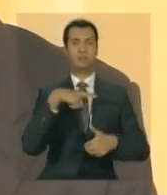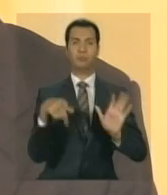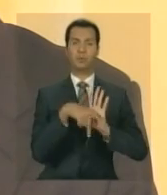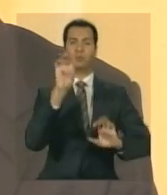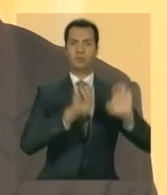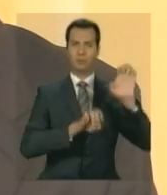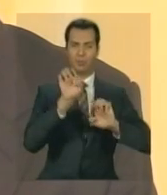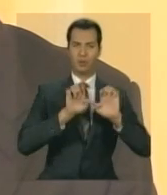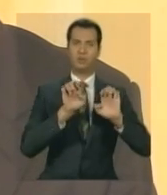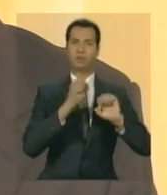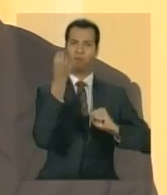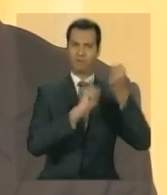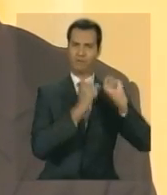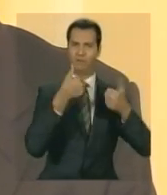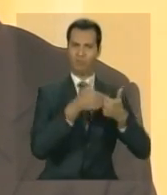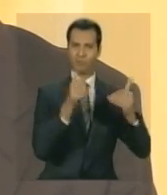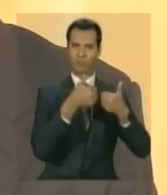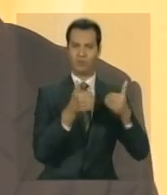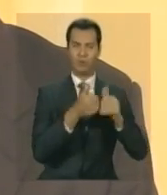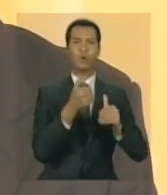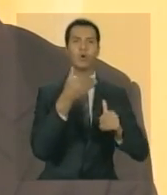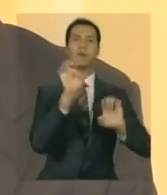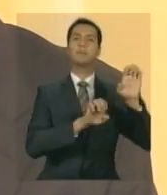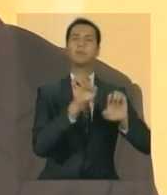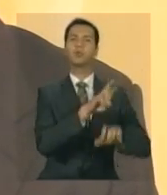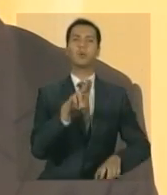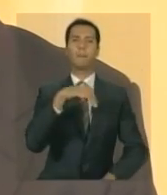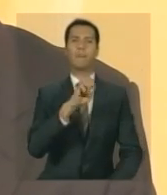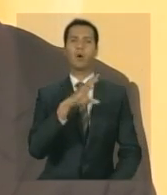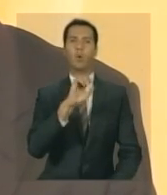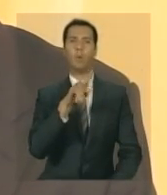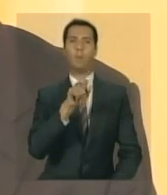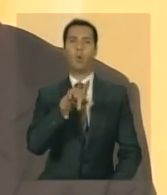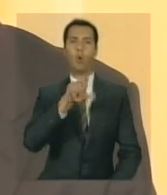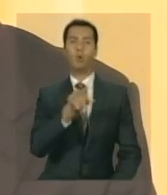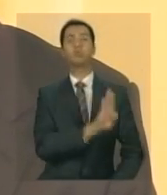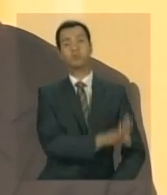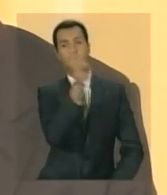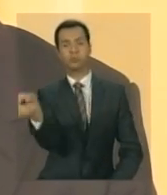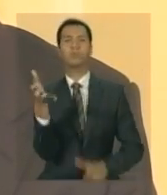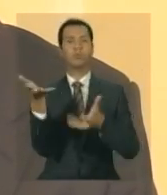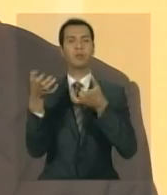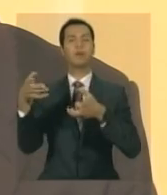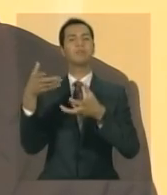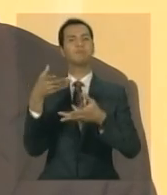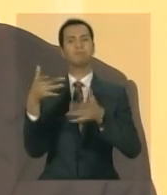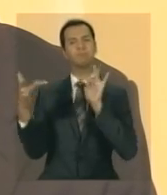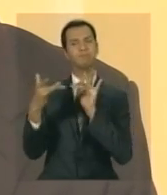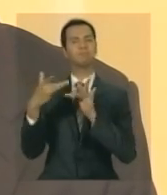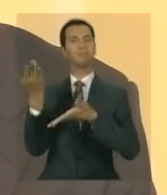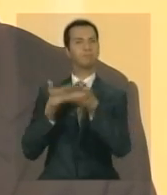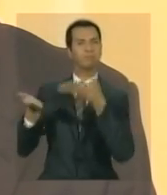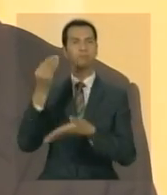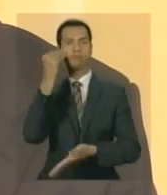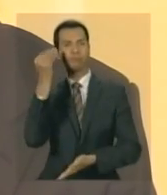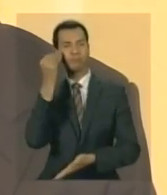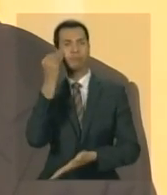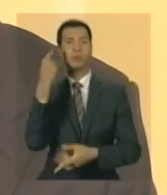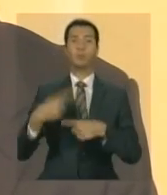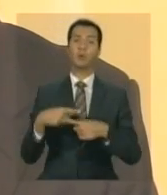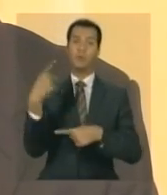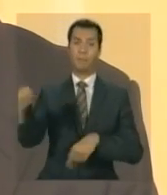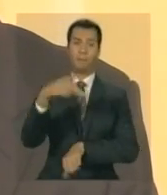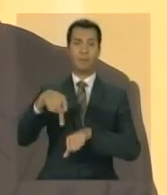delegação da presidenta, Marco Polo, também procurando oportunidades de negócio, porque há uma grande necessidade na